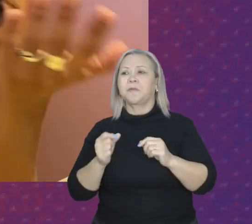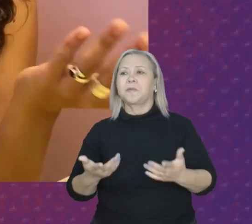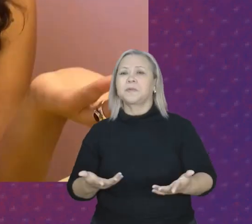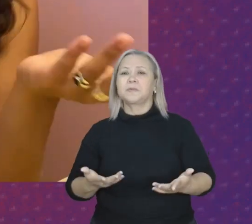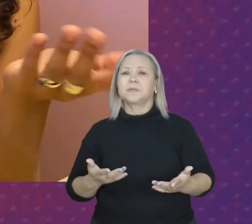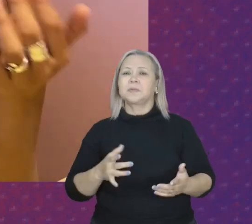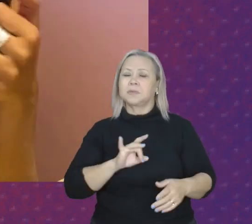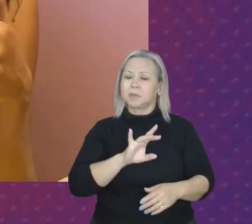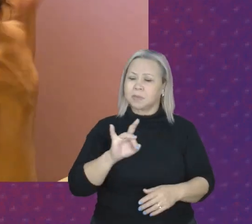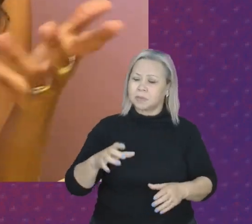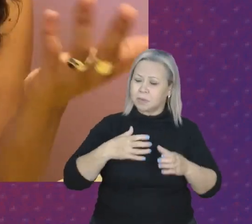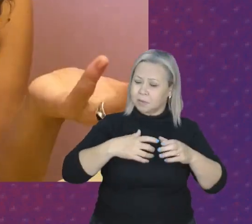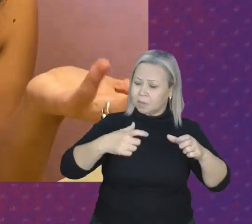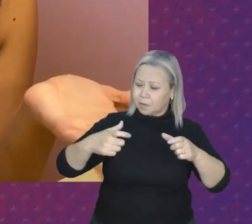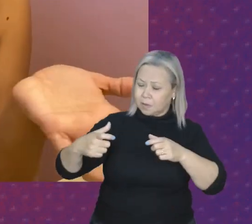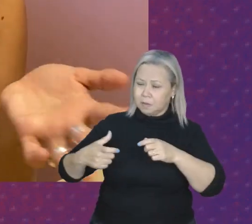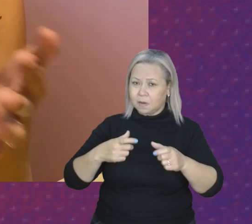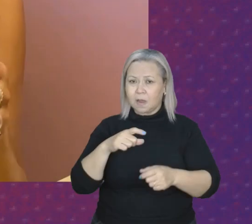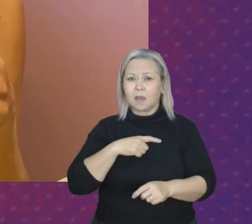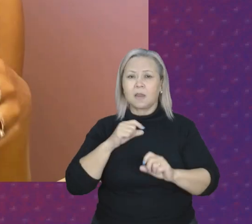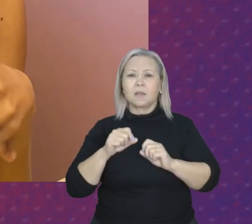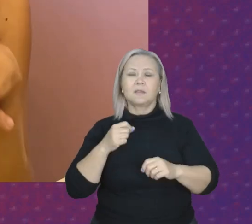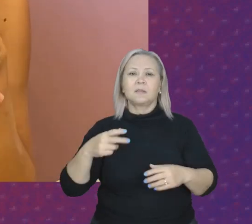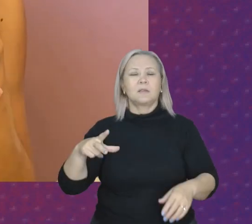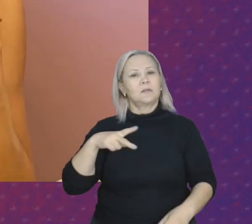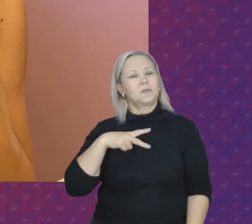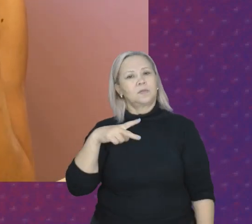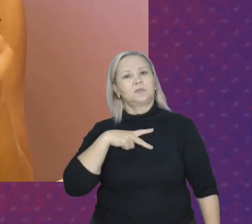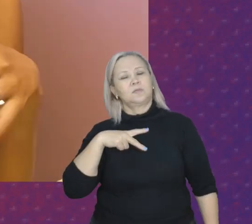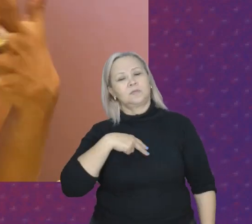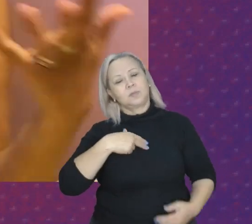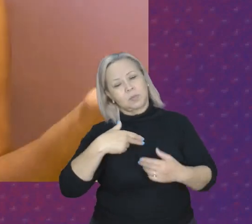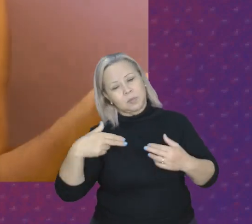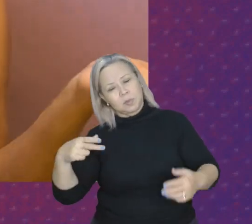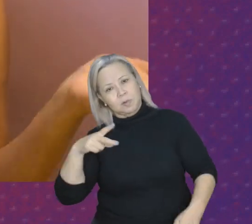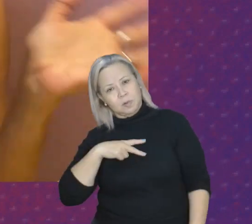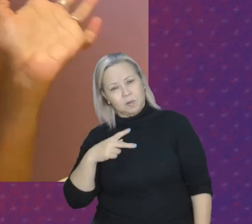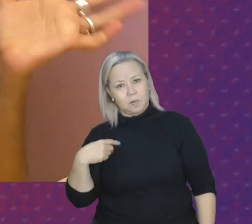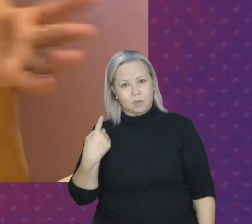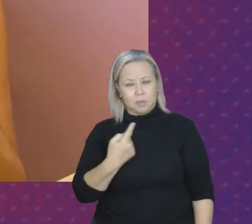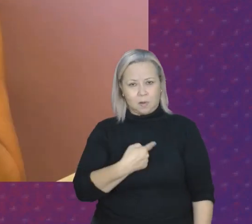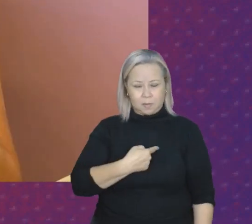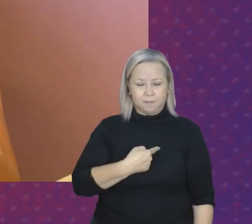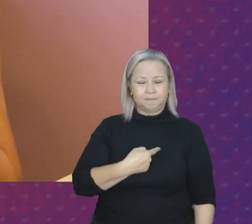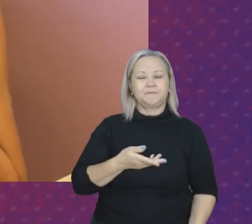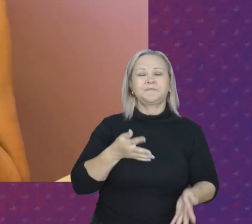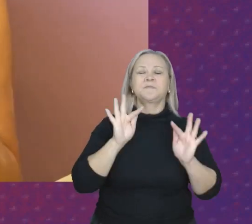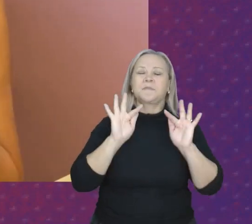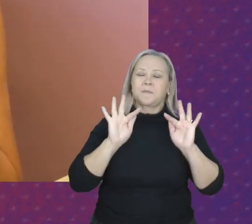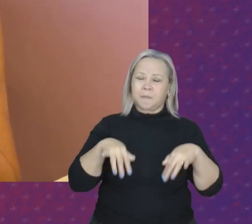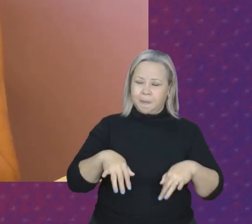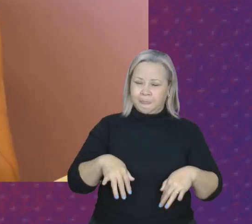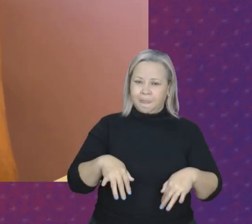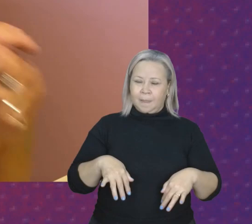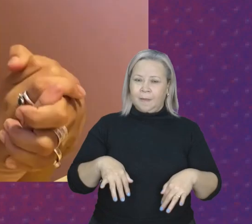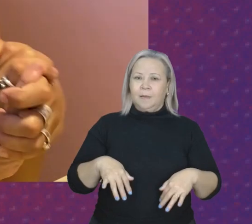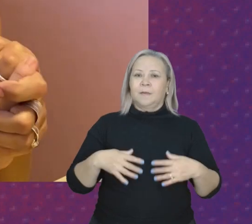cada dimensão dessa, tem também particularidades que são nossas. E por fim, mas não menos